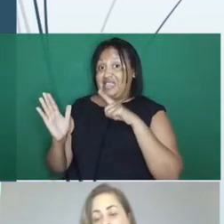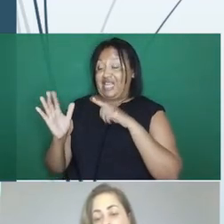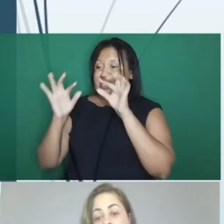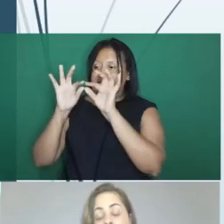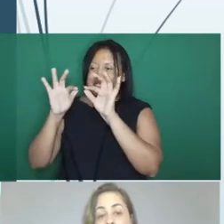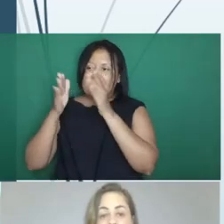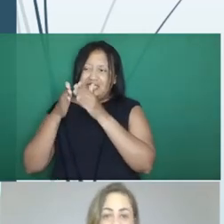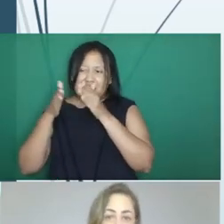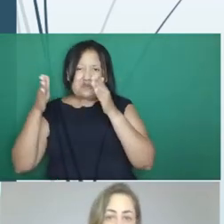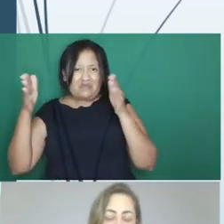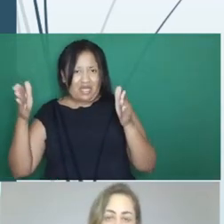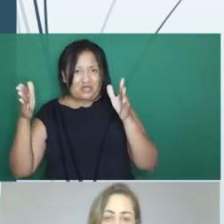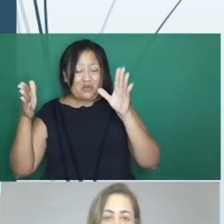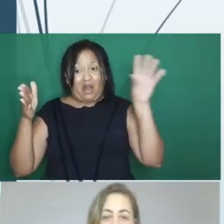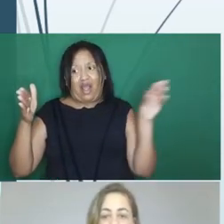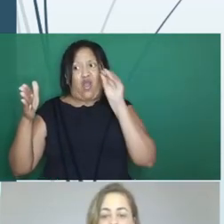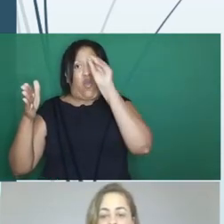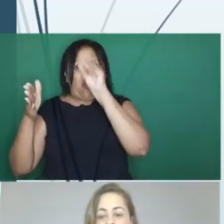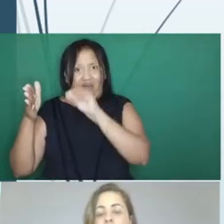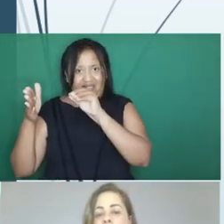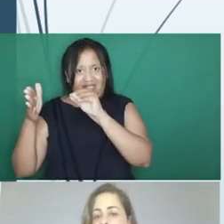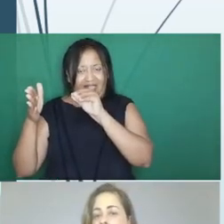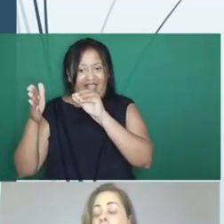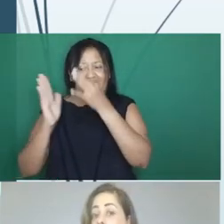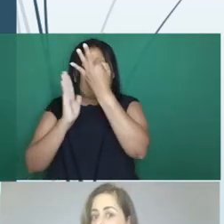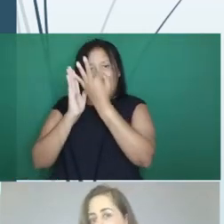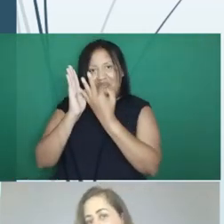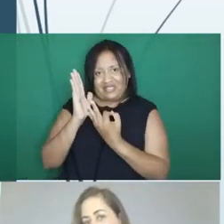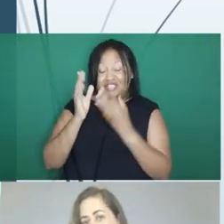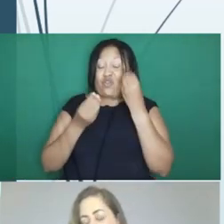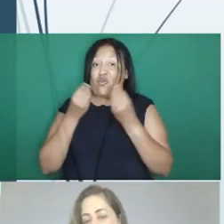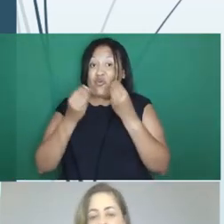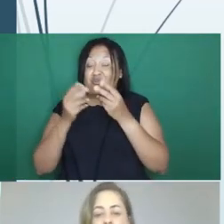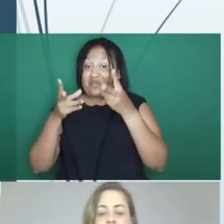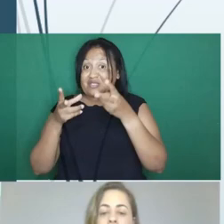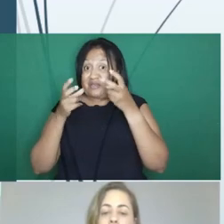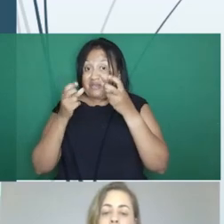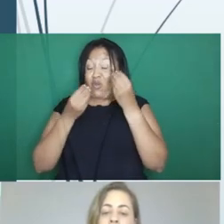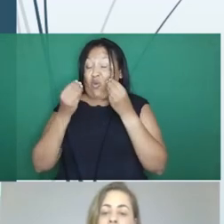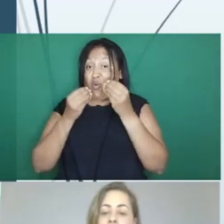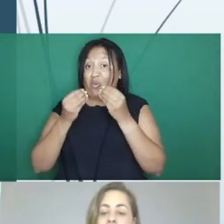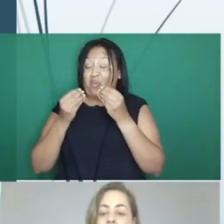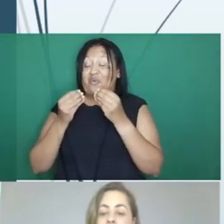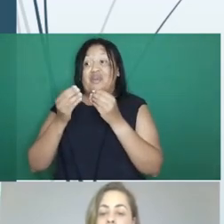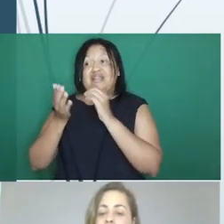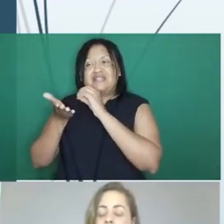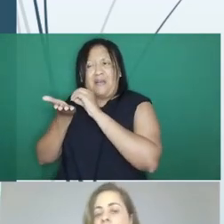a serem completados na mensagem que é enviada nele então vamos perceber como é que essa mensagem está construída